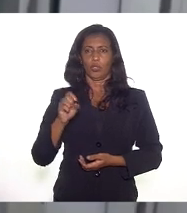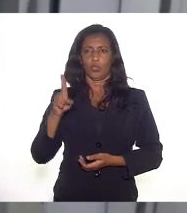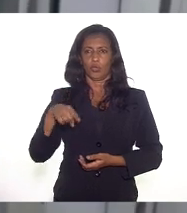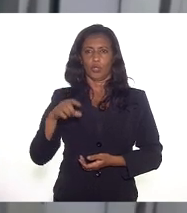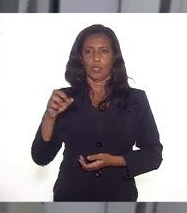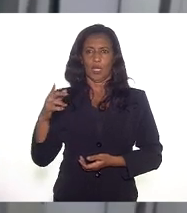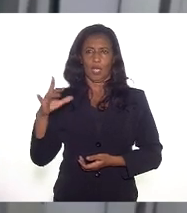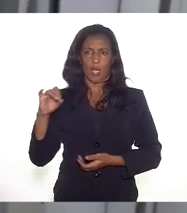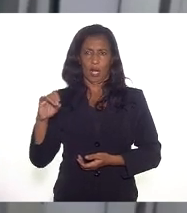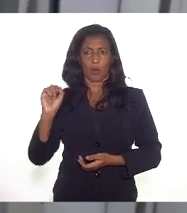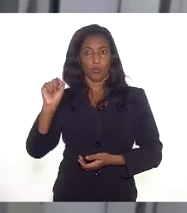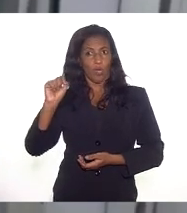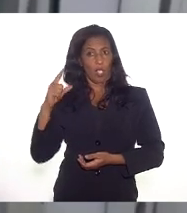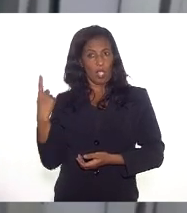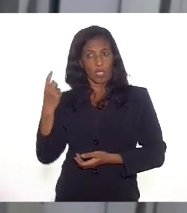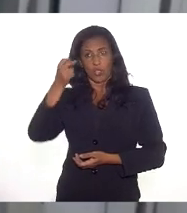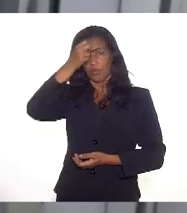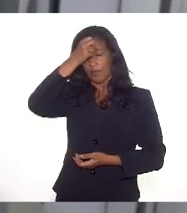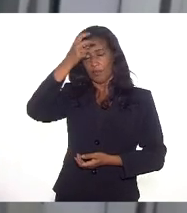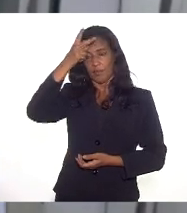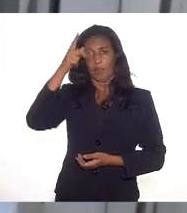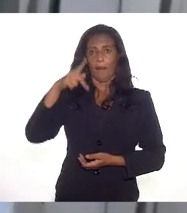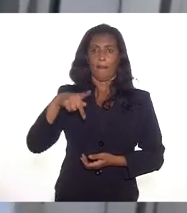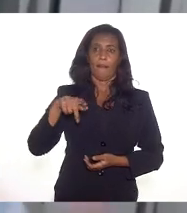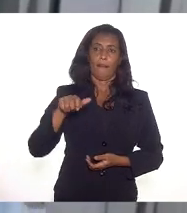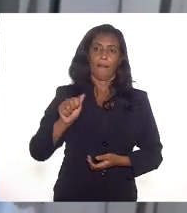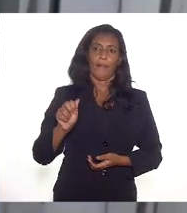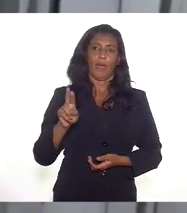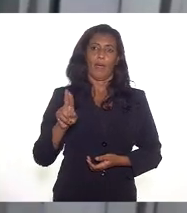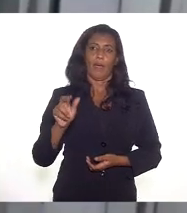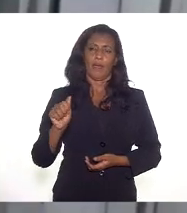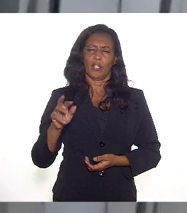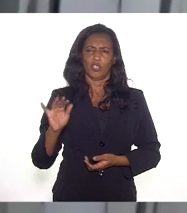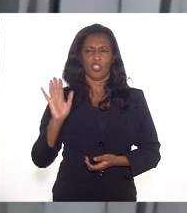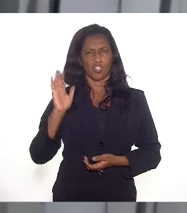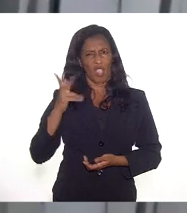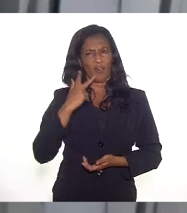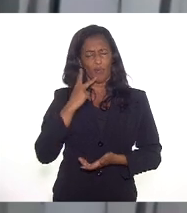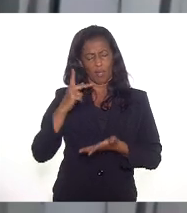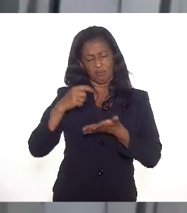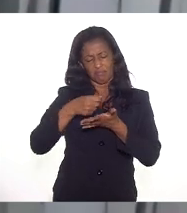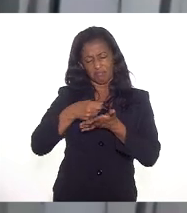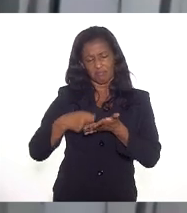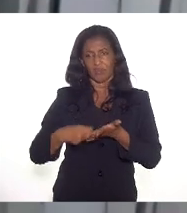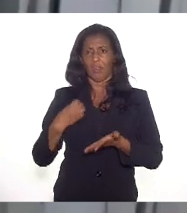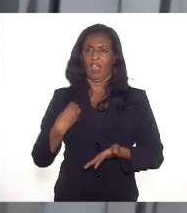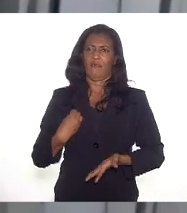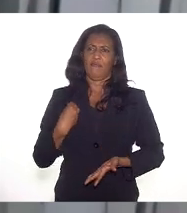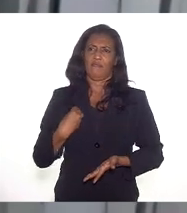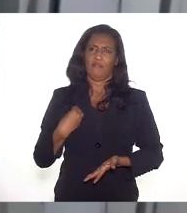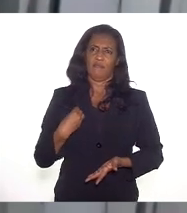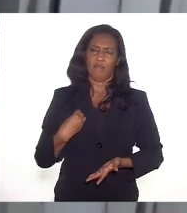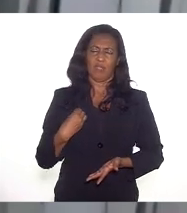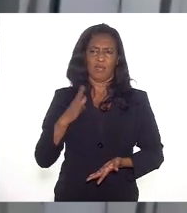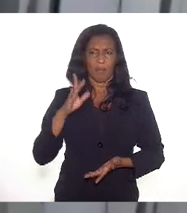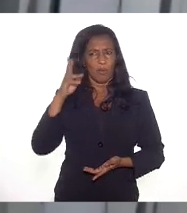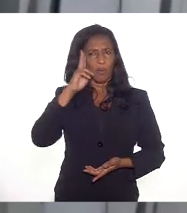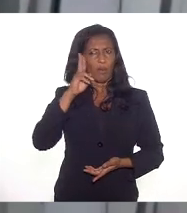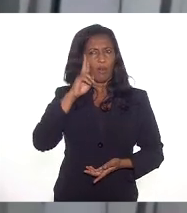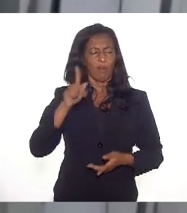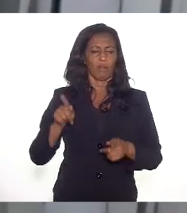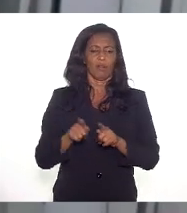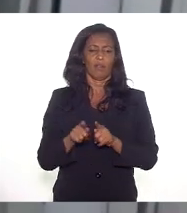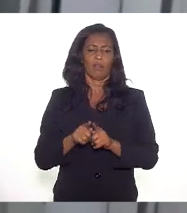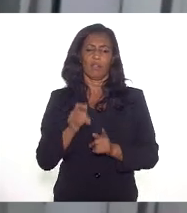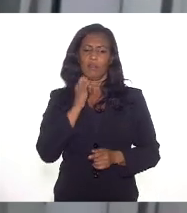José Cláudio Araújo, ex-prefeito de Paraty. Aqui já foi dito o essencial sobre a trajetória do Zé Cláudio, mas eu quero ressaltar,